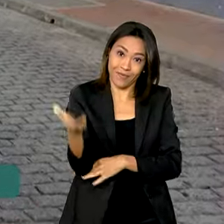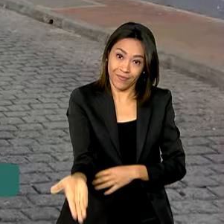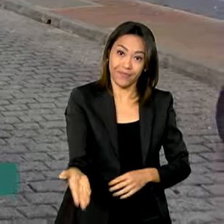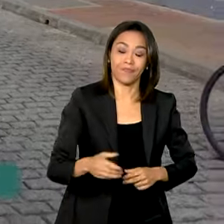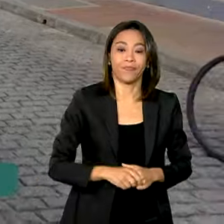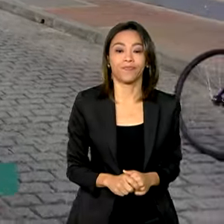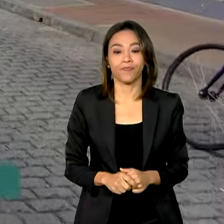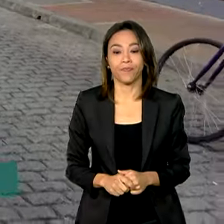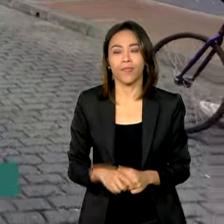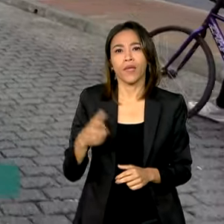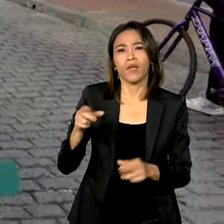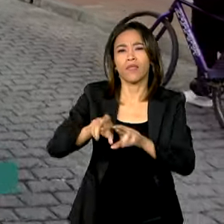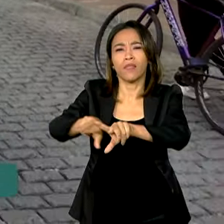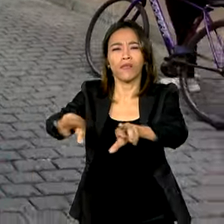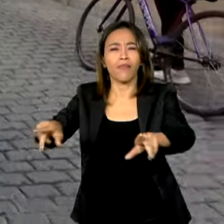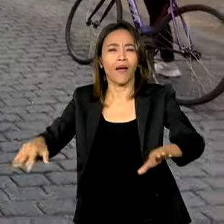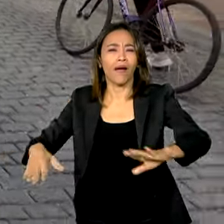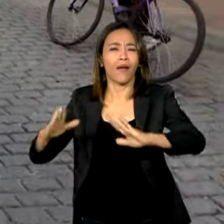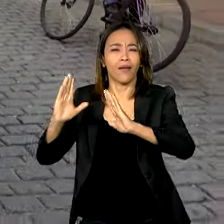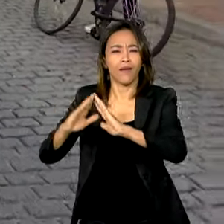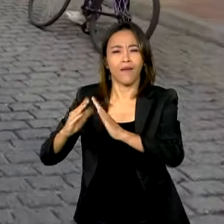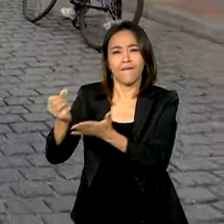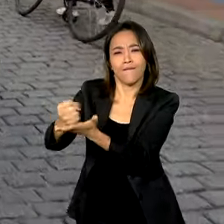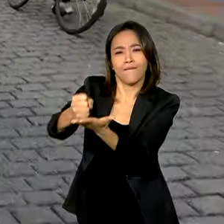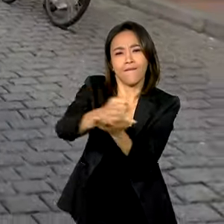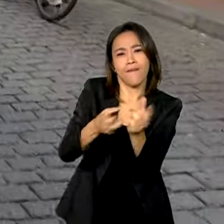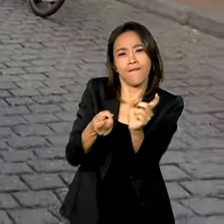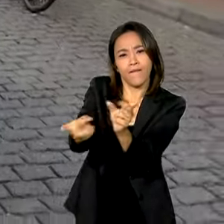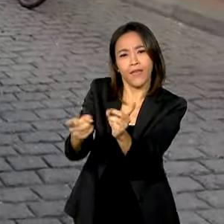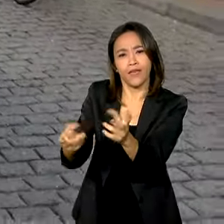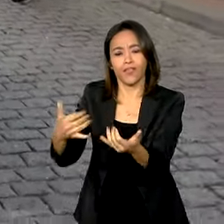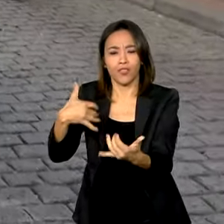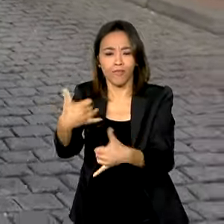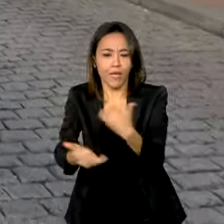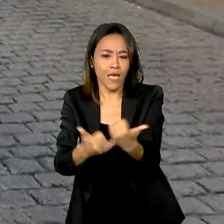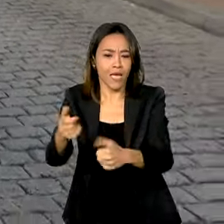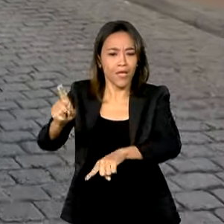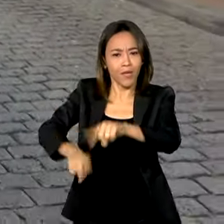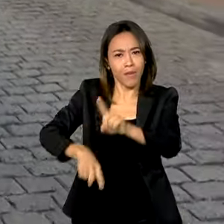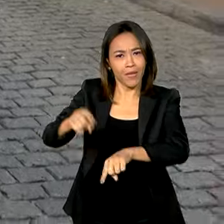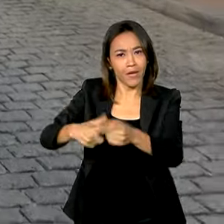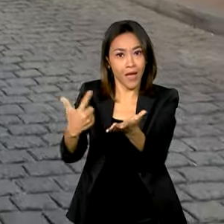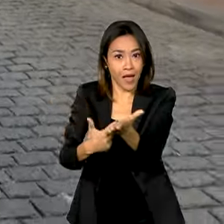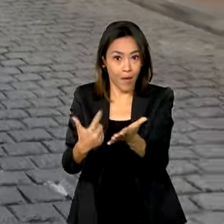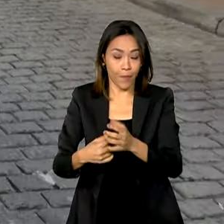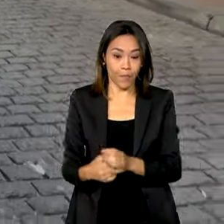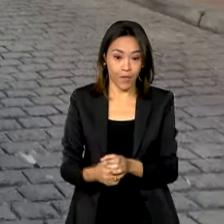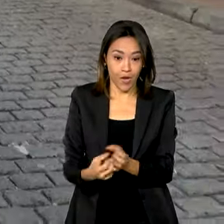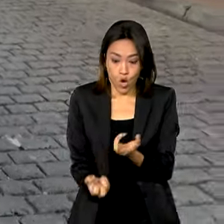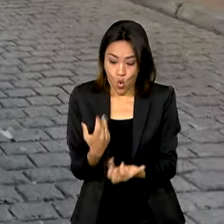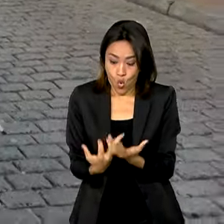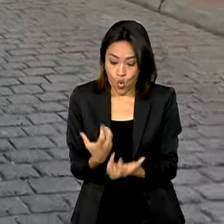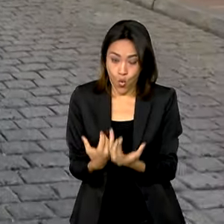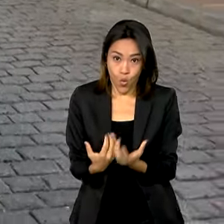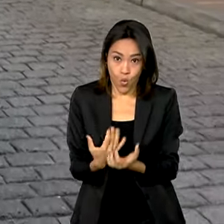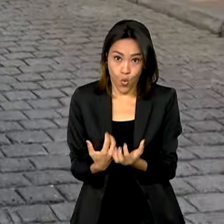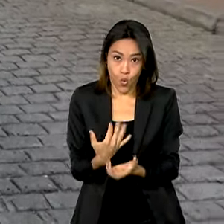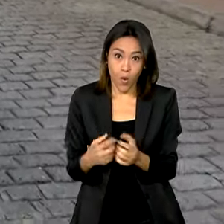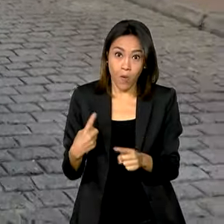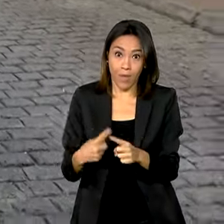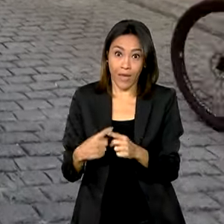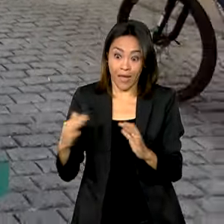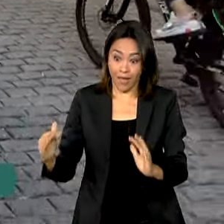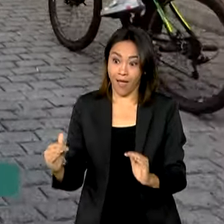Aqui, muitas farmácias também vendem brinquedos e material escolar. A água na panela ferve mais rápido, por causa da